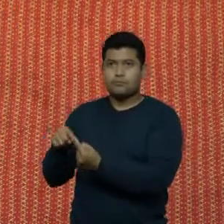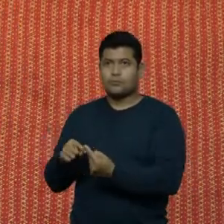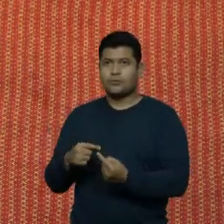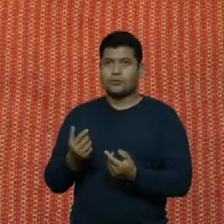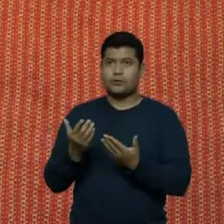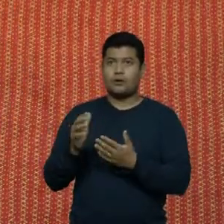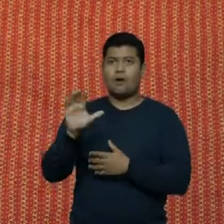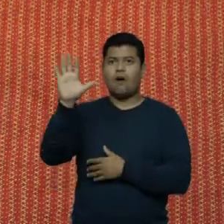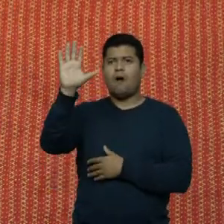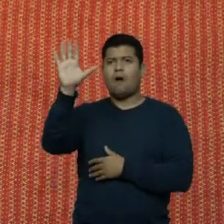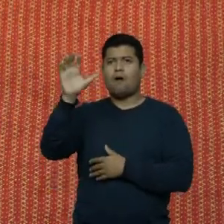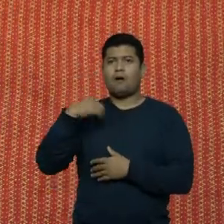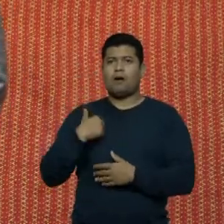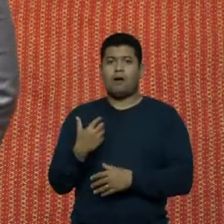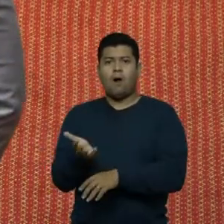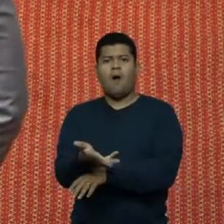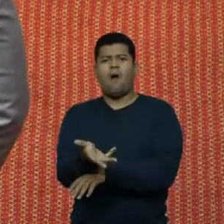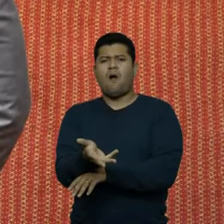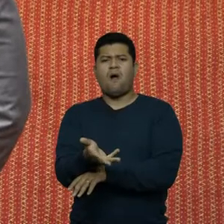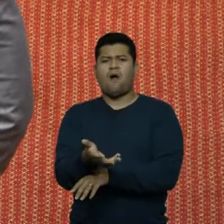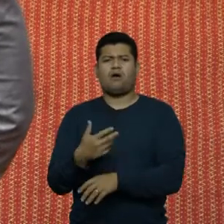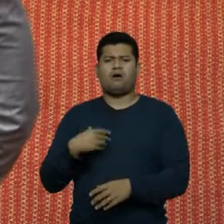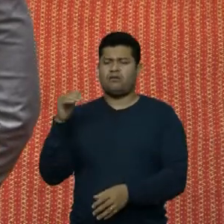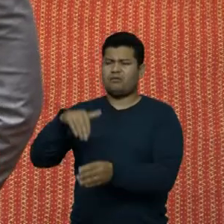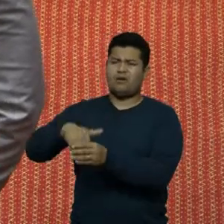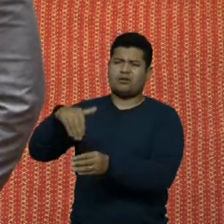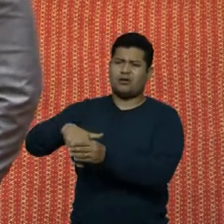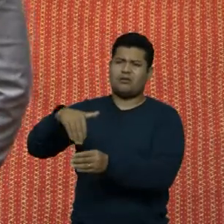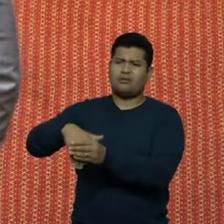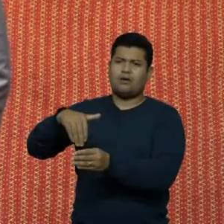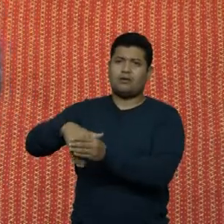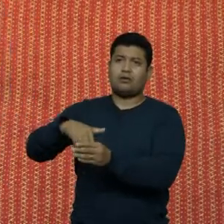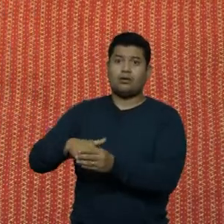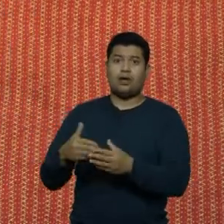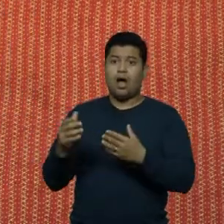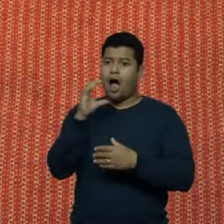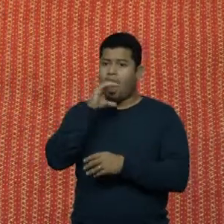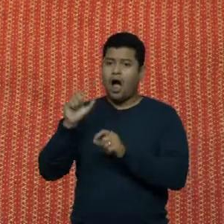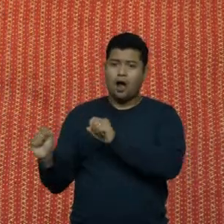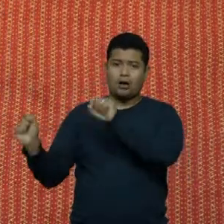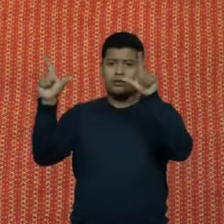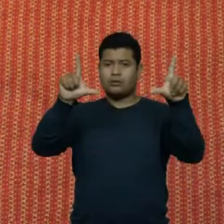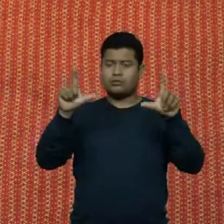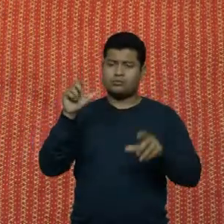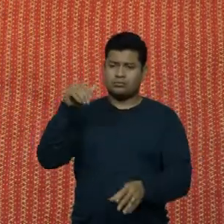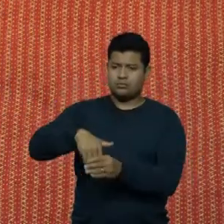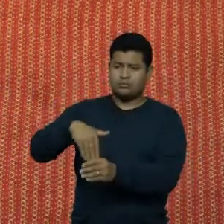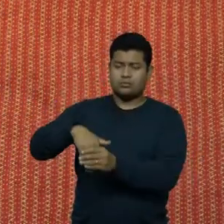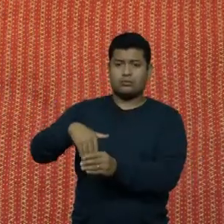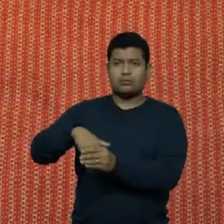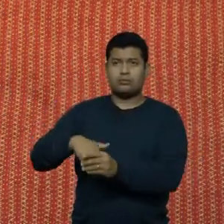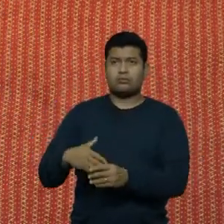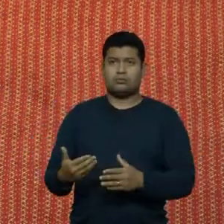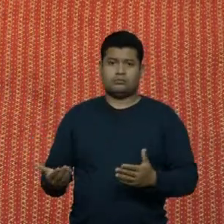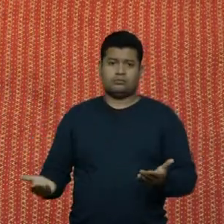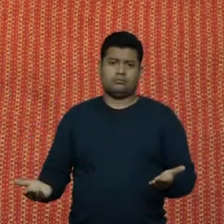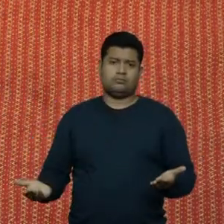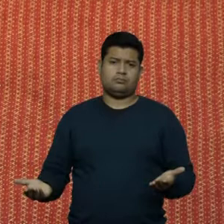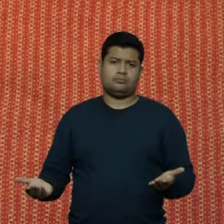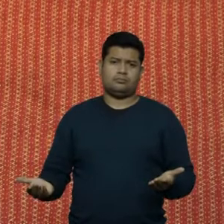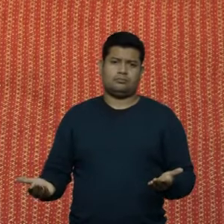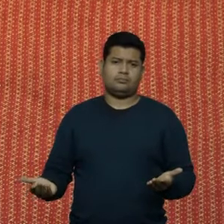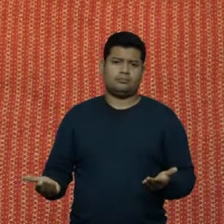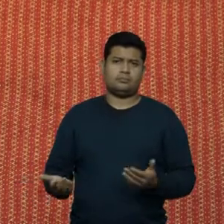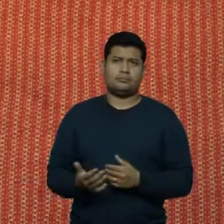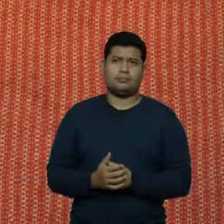para o presidente da casa para acelerar vota vota abre painel aí painel Olá